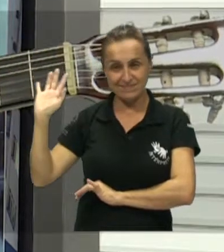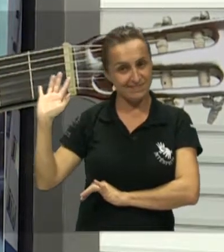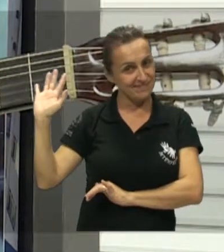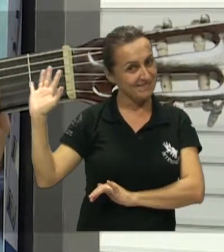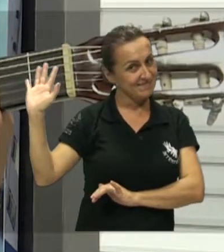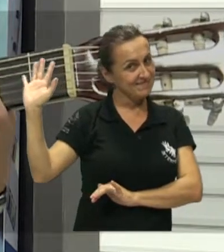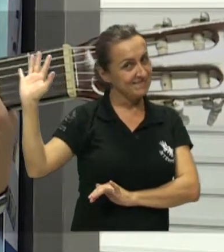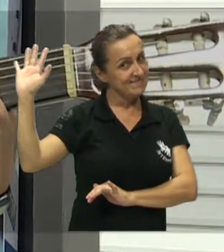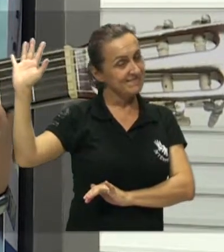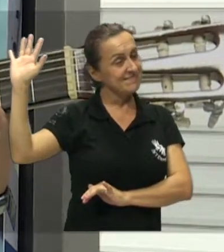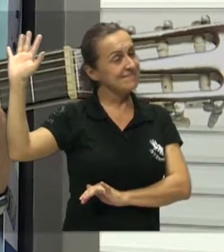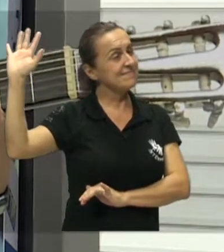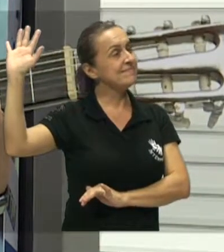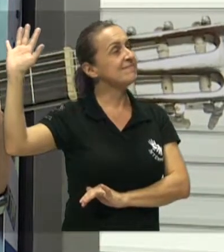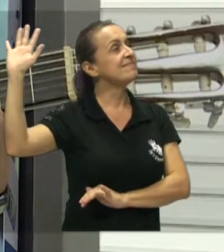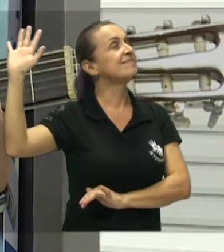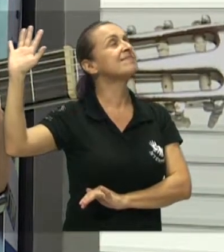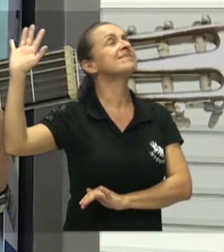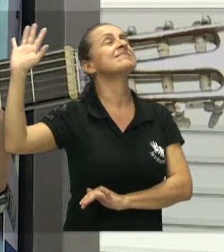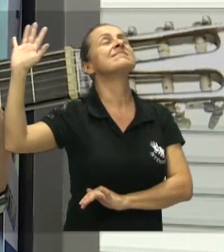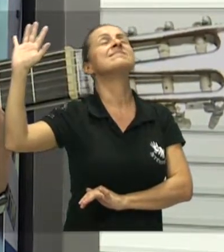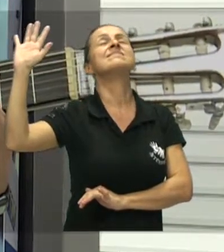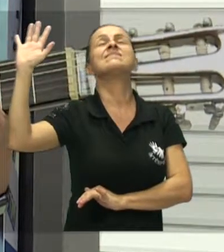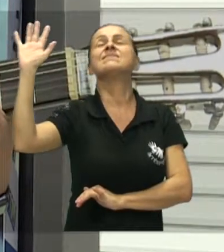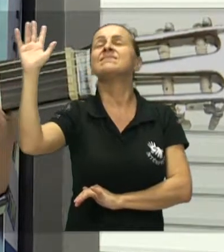Não me leve à lua.